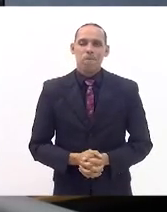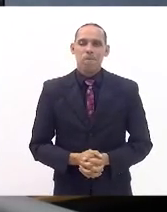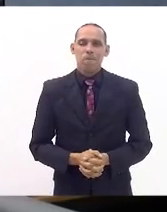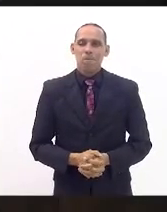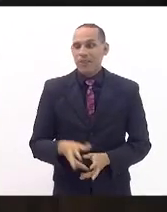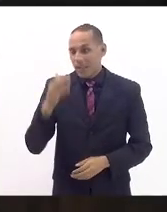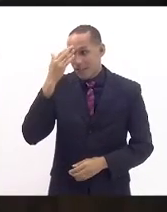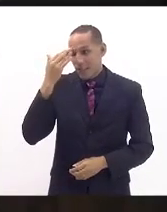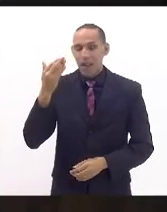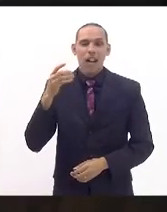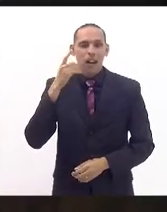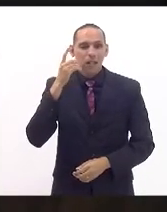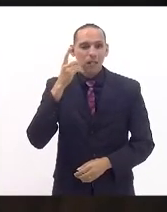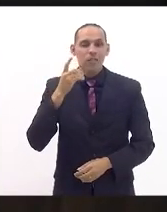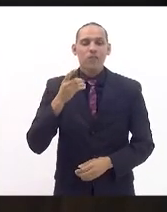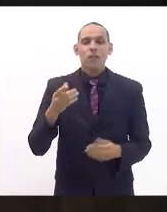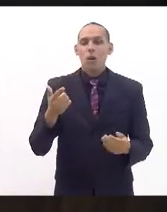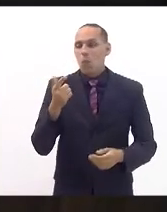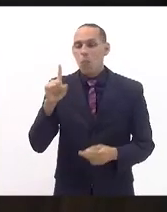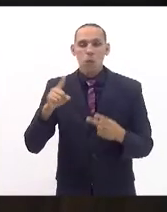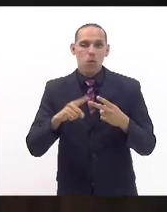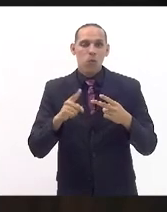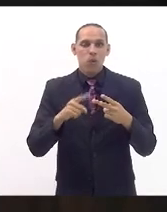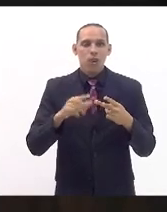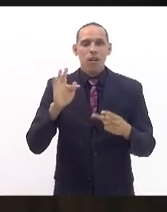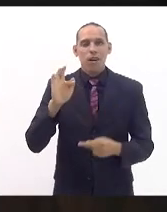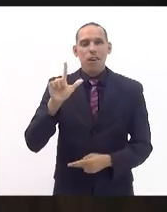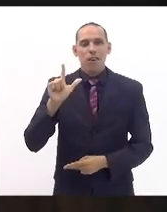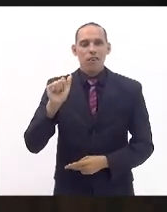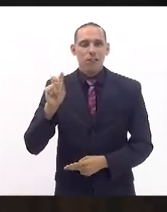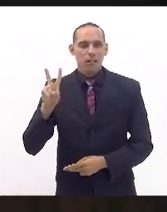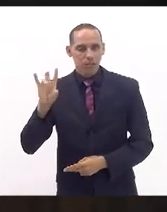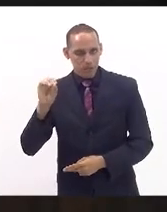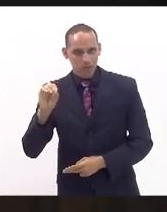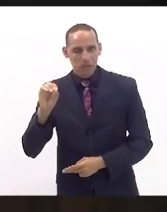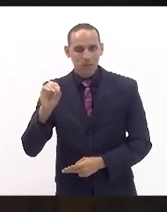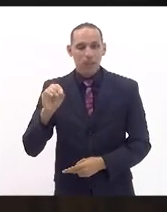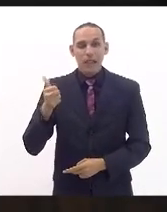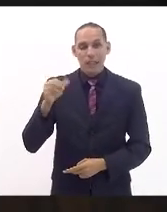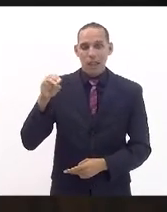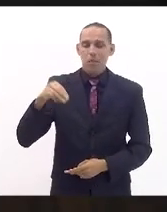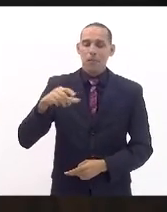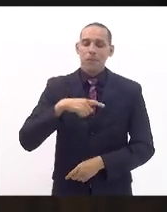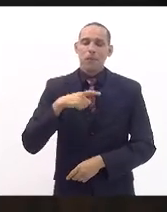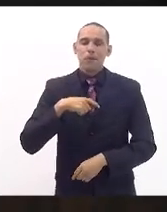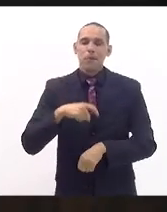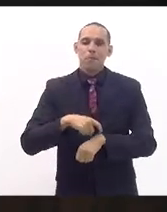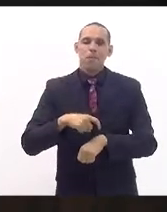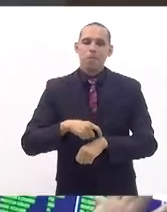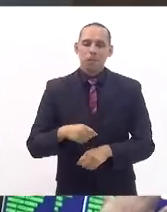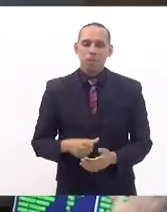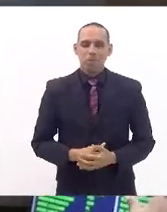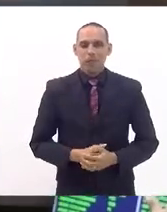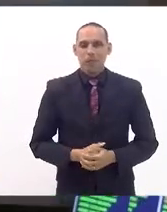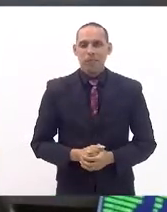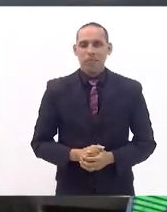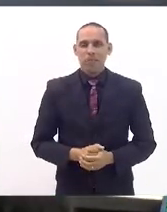Obrigada, deputado. Próximo orador inscrito é o nobre deputado Flávio Serafini. Vossa Excelência dispõe de 10 minutos no tempo regimental.